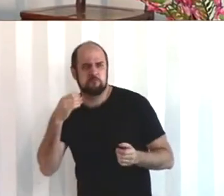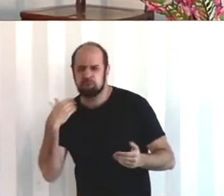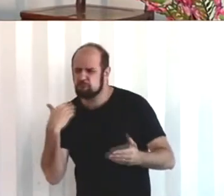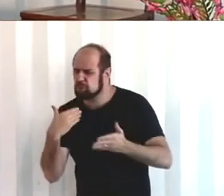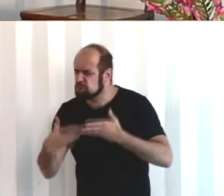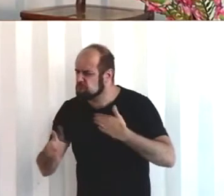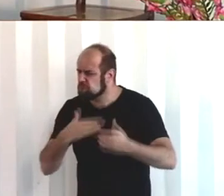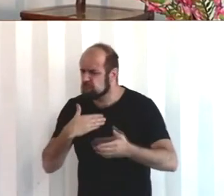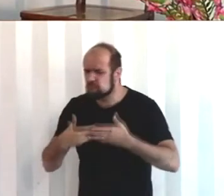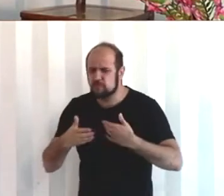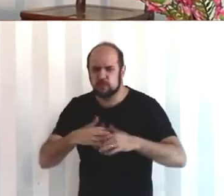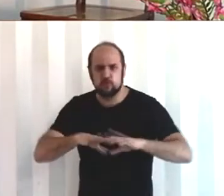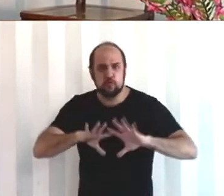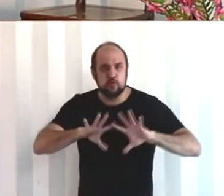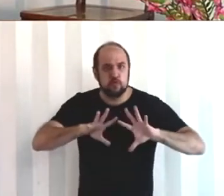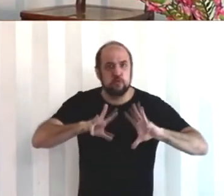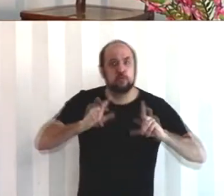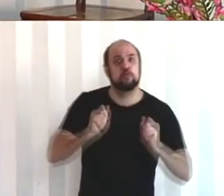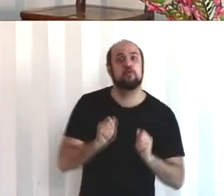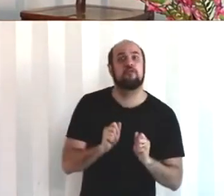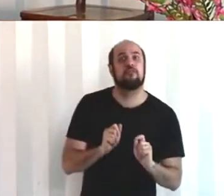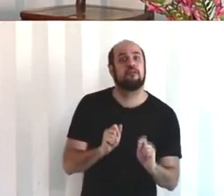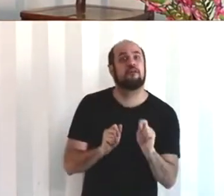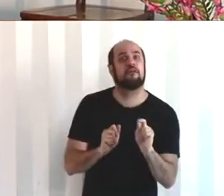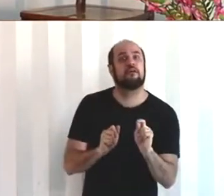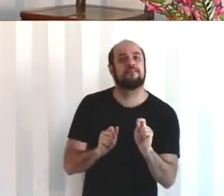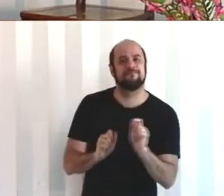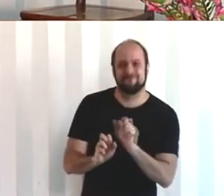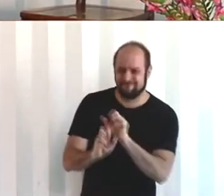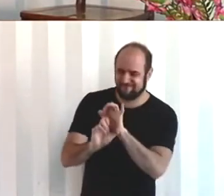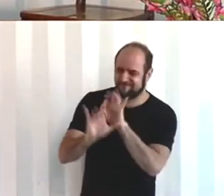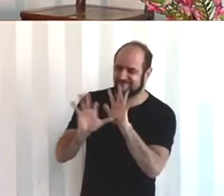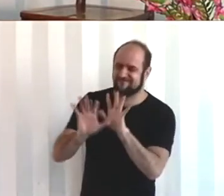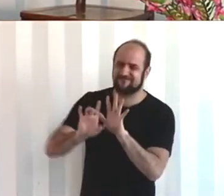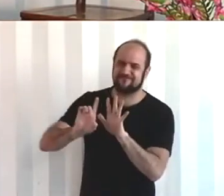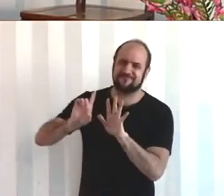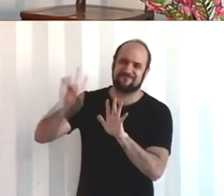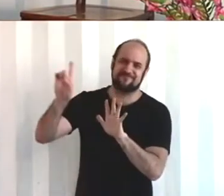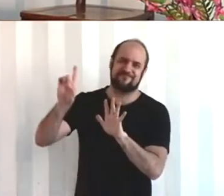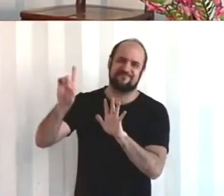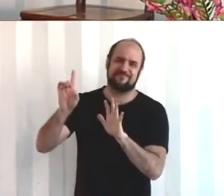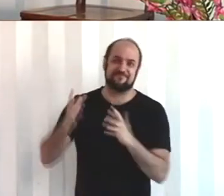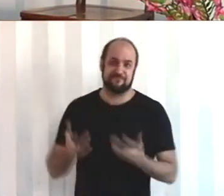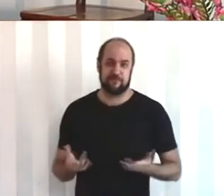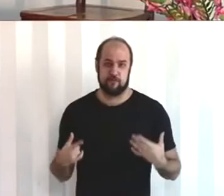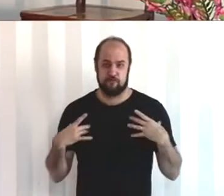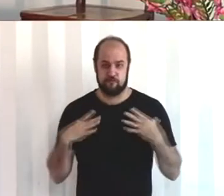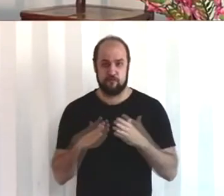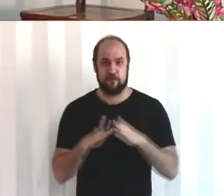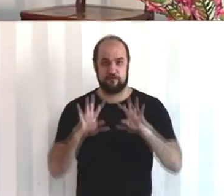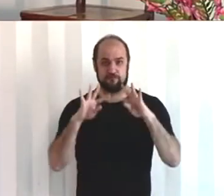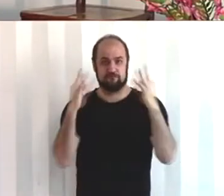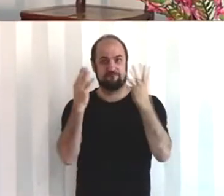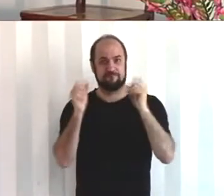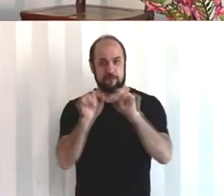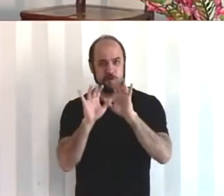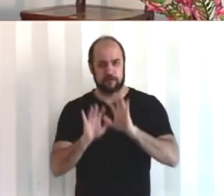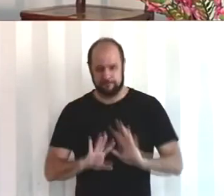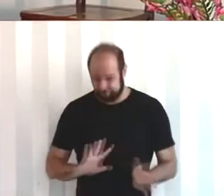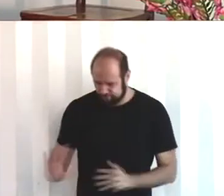outra coisa, fazei tudo para a glória de Deus. Os anjos dão glórias a Deus. Mas olha agora Lucas capítulo 5, e esse é o